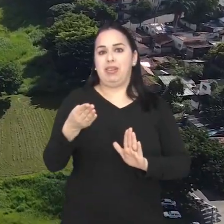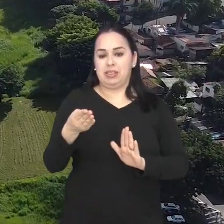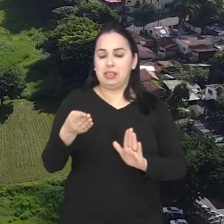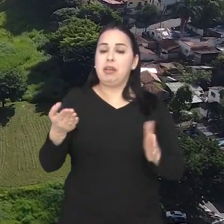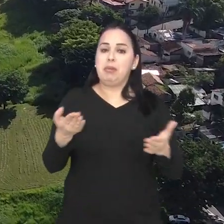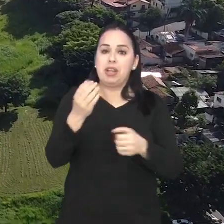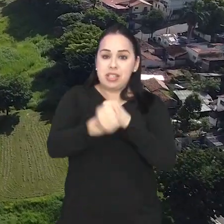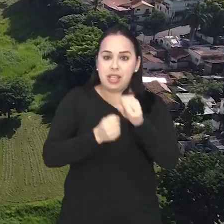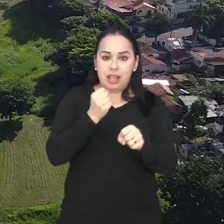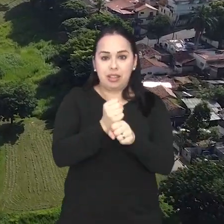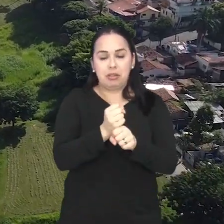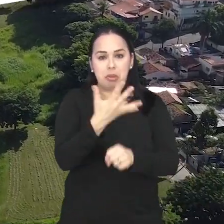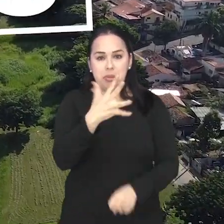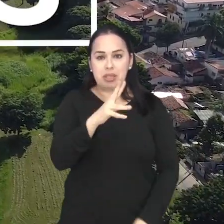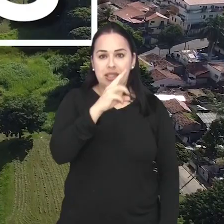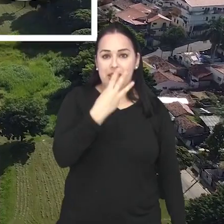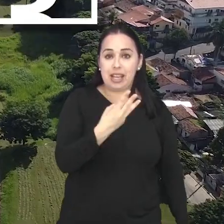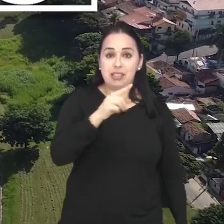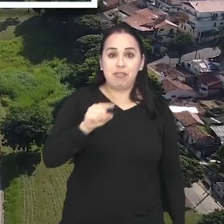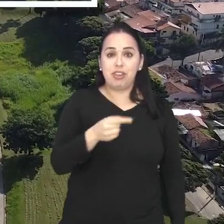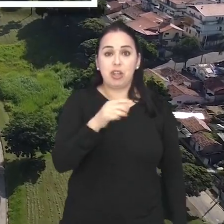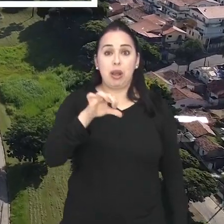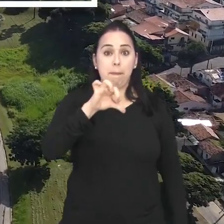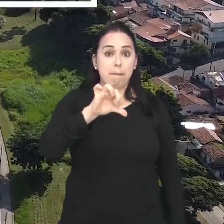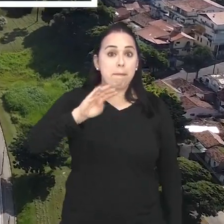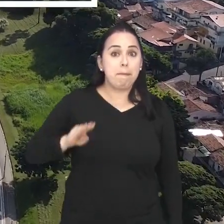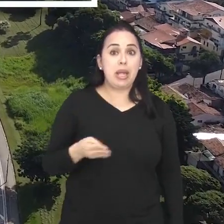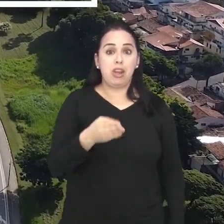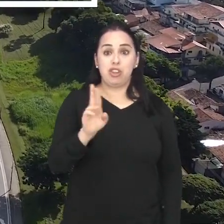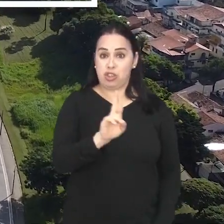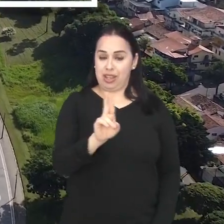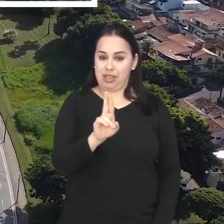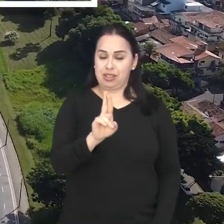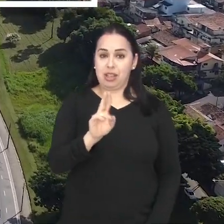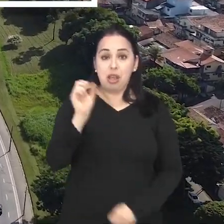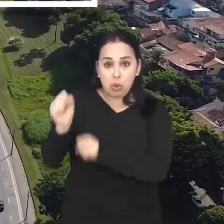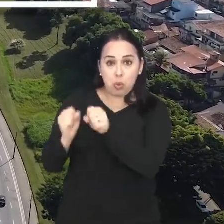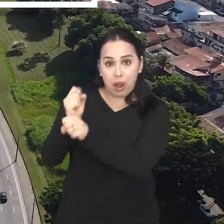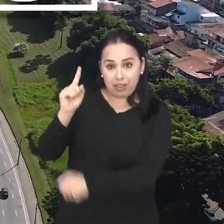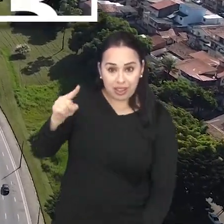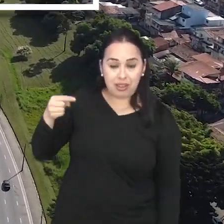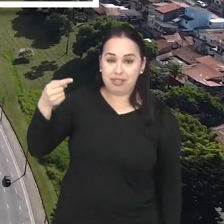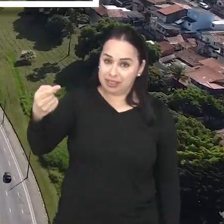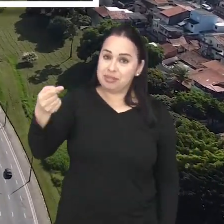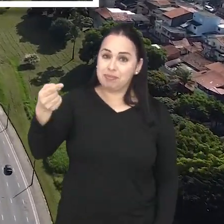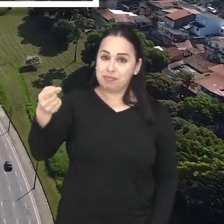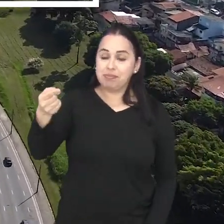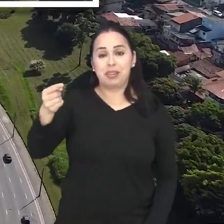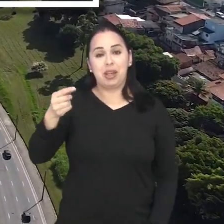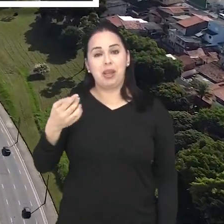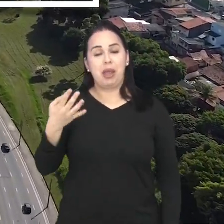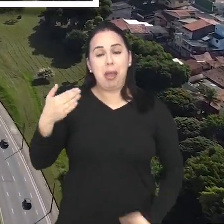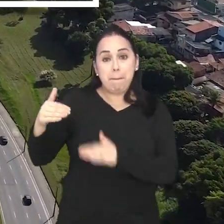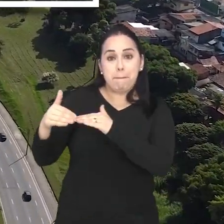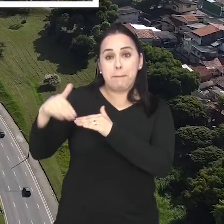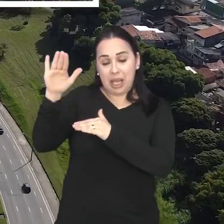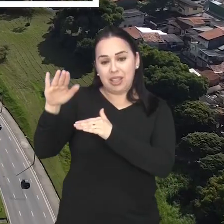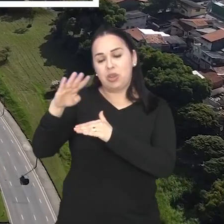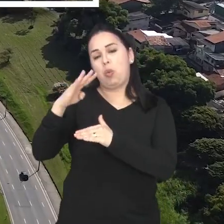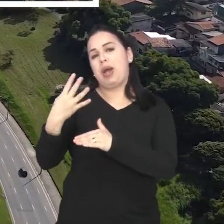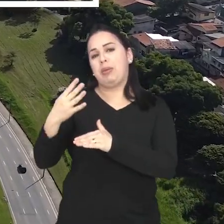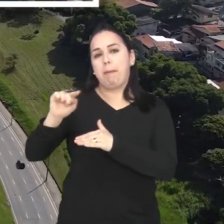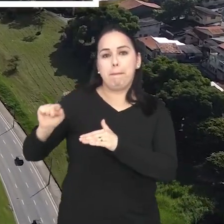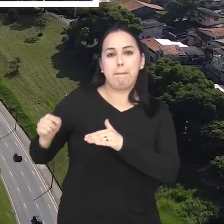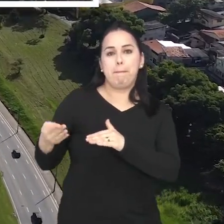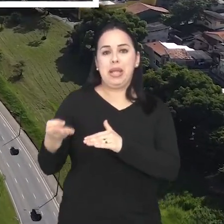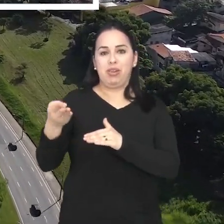este ano, a receita prevista ficou em 3,9 bilhões de reais e para o ano que vem, a expectativa é de um valor ainda maior,